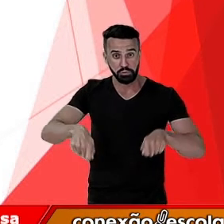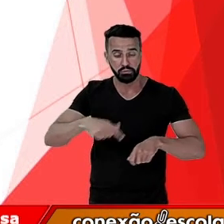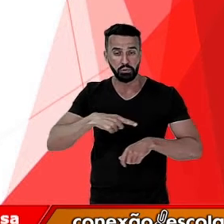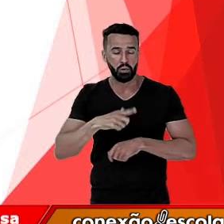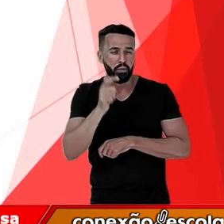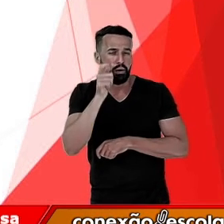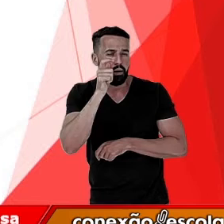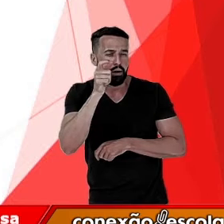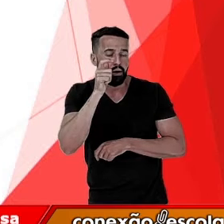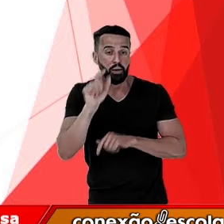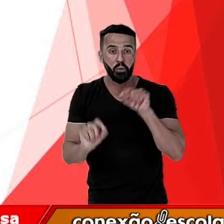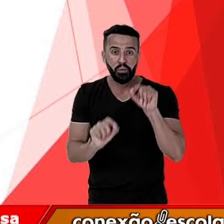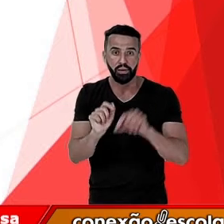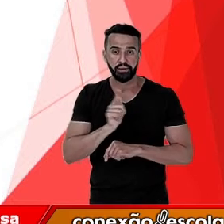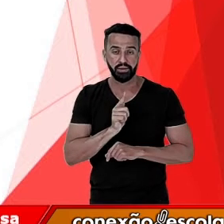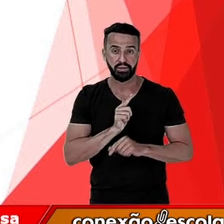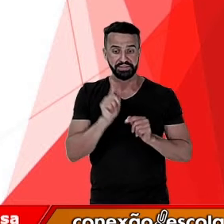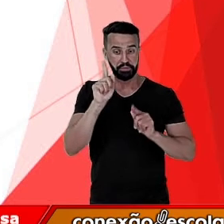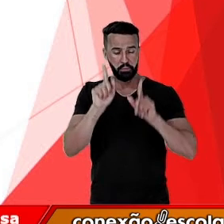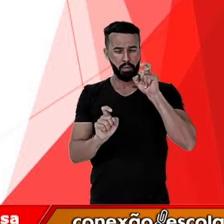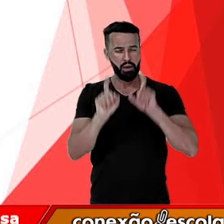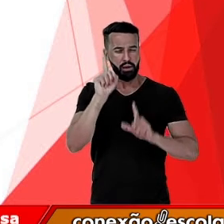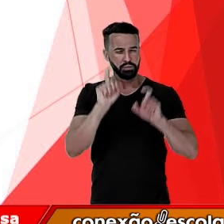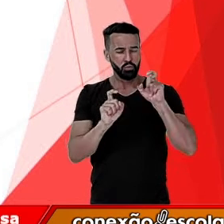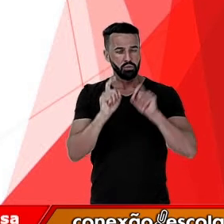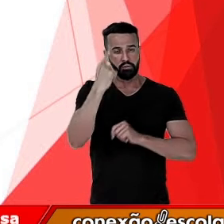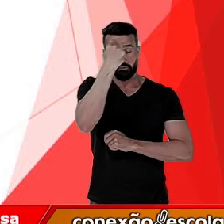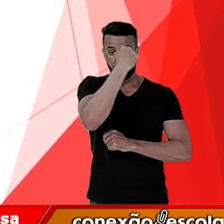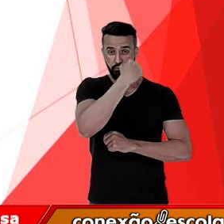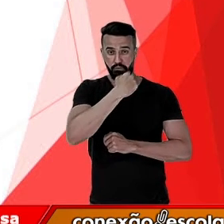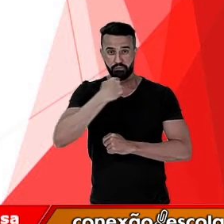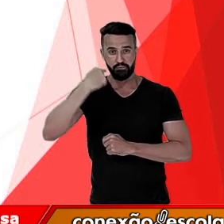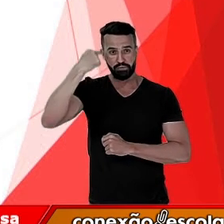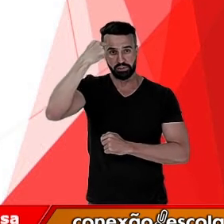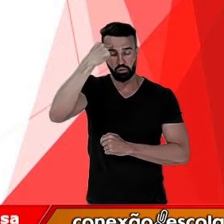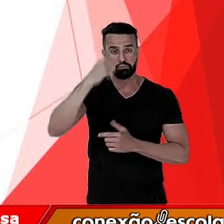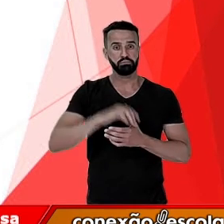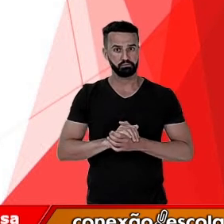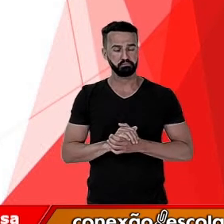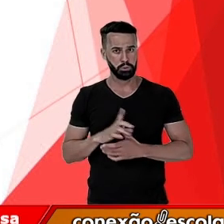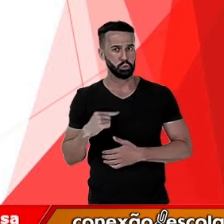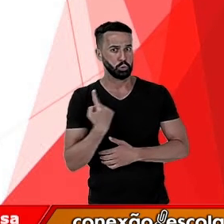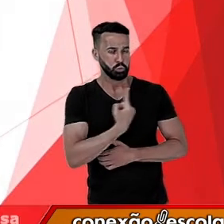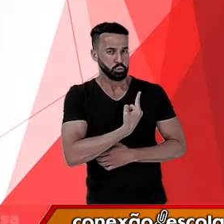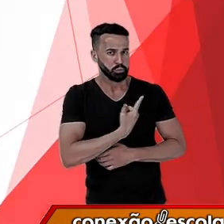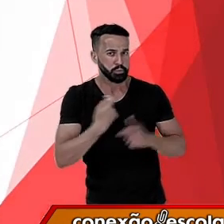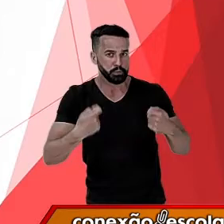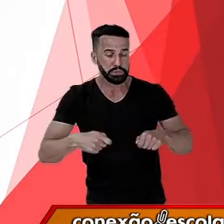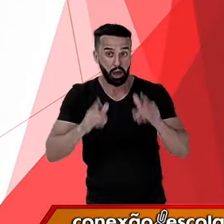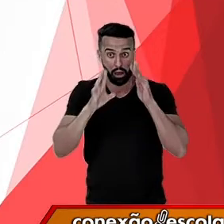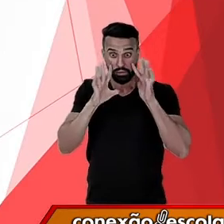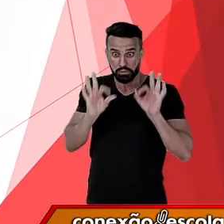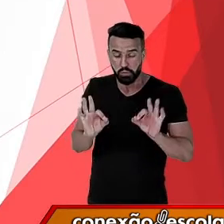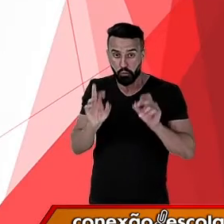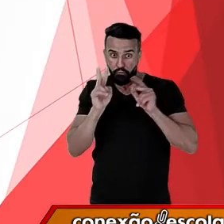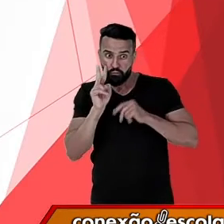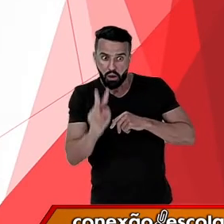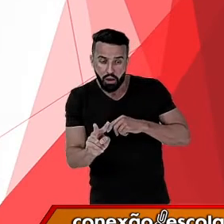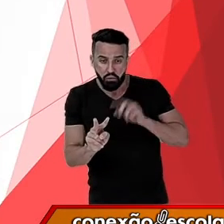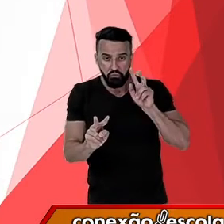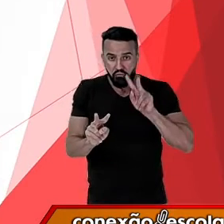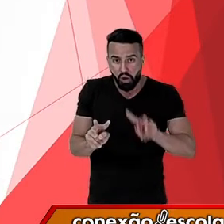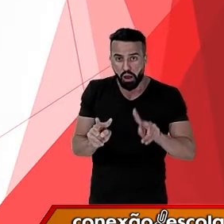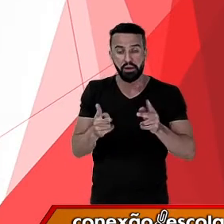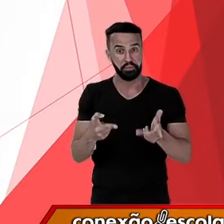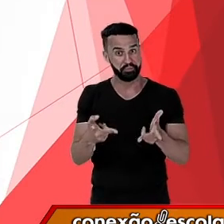existem as expressões faciais das personagens. Nós precisamos nos atentar a esses detalhes quando lemos uma tirinha. As